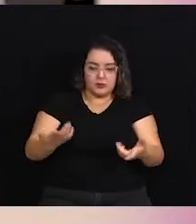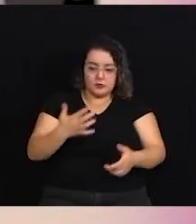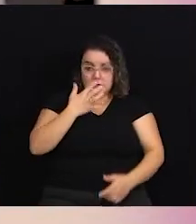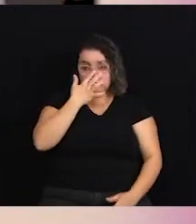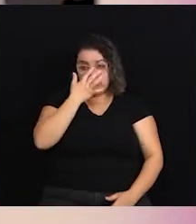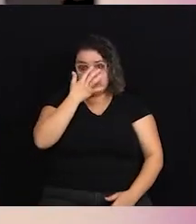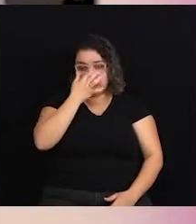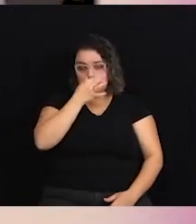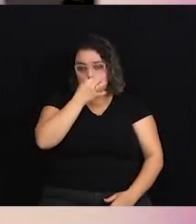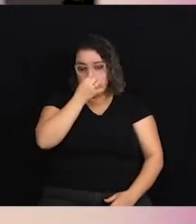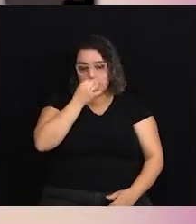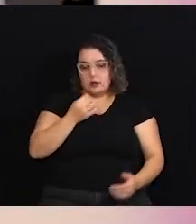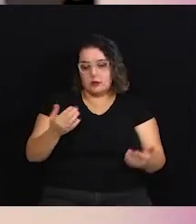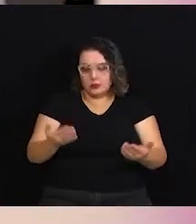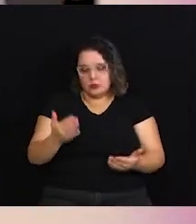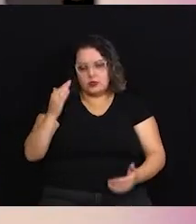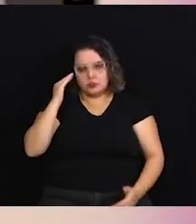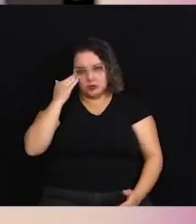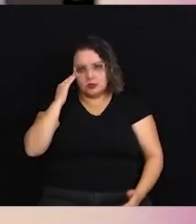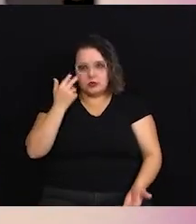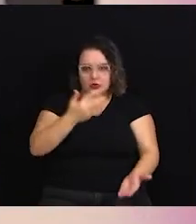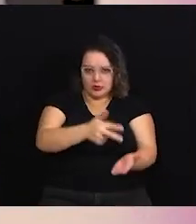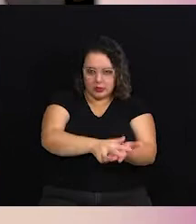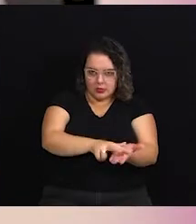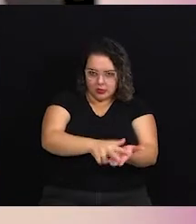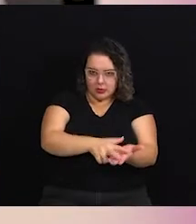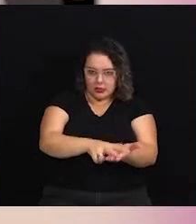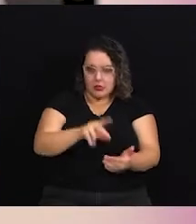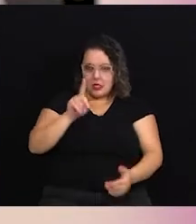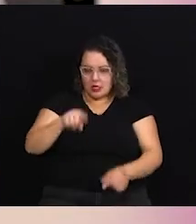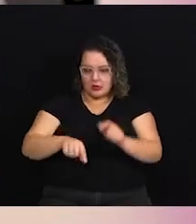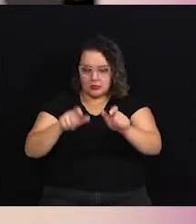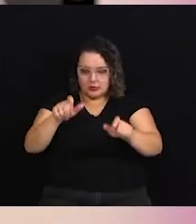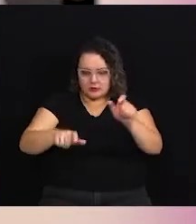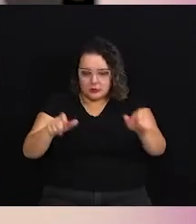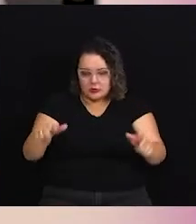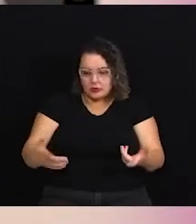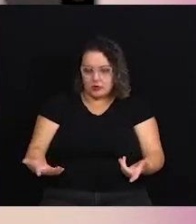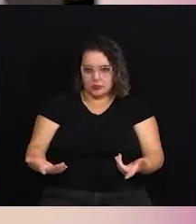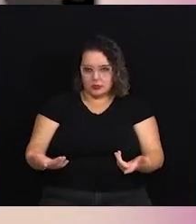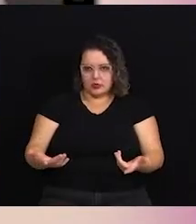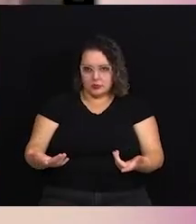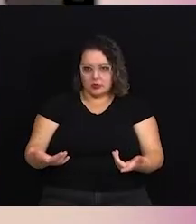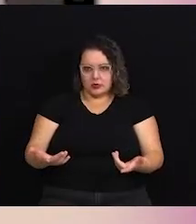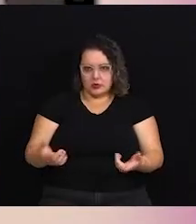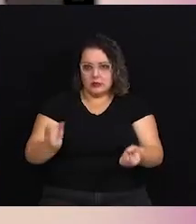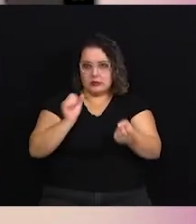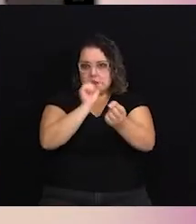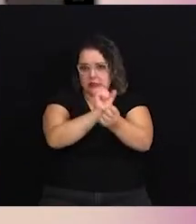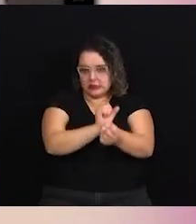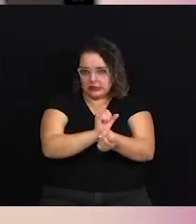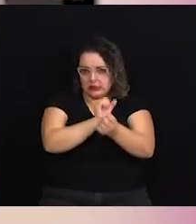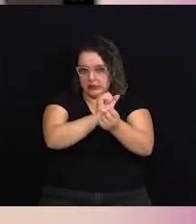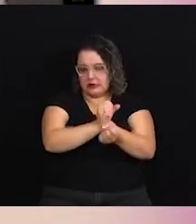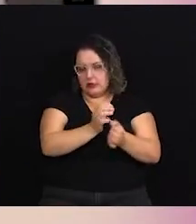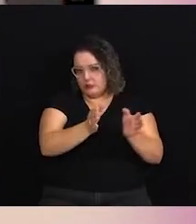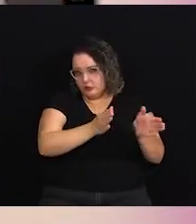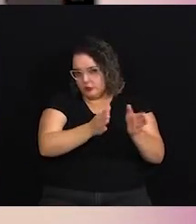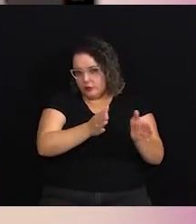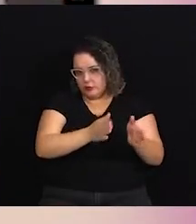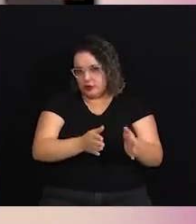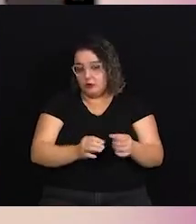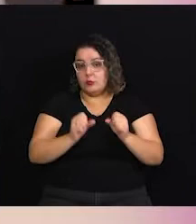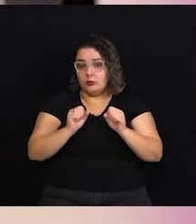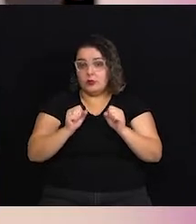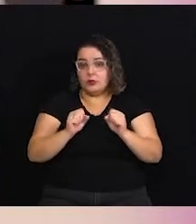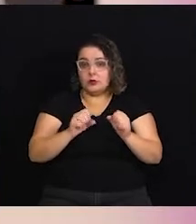tinha manifestações que hoje a gente entende como epilepsia essas pessoas né no caso escravos na época